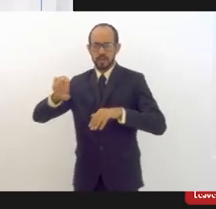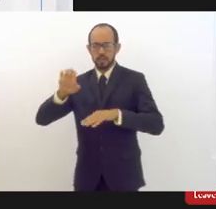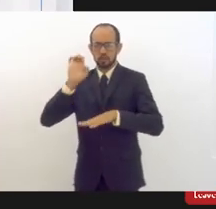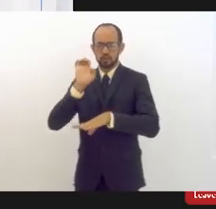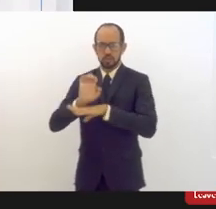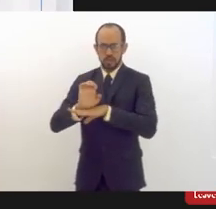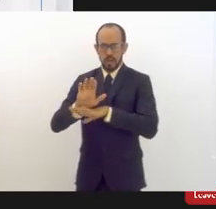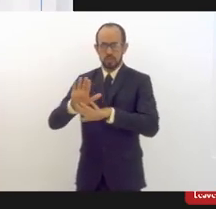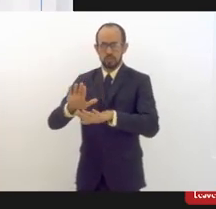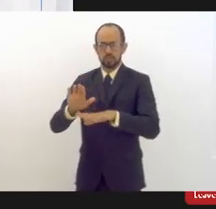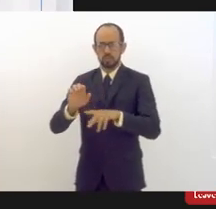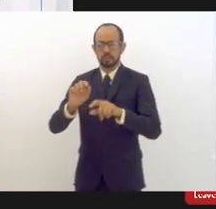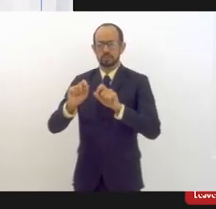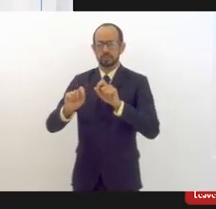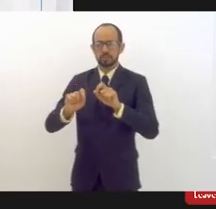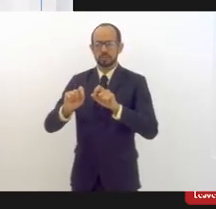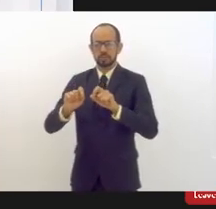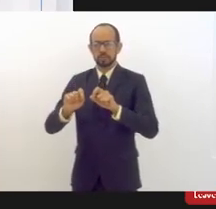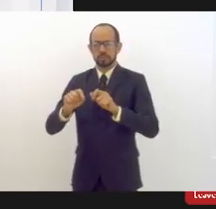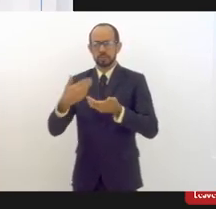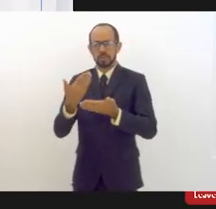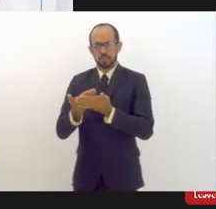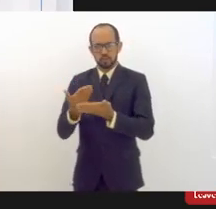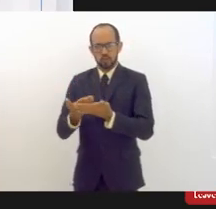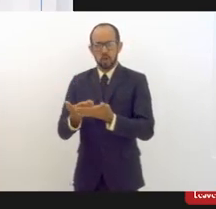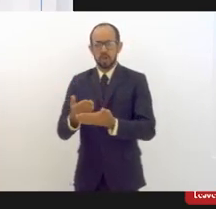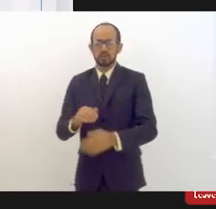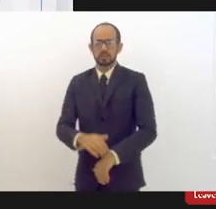ficam fora das nossas unidades escolares.